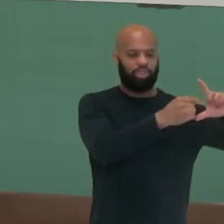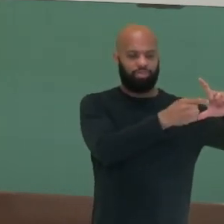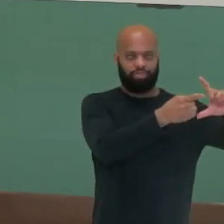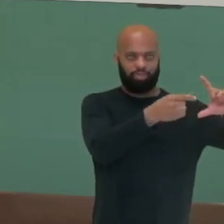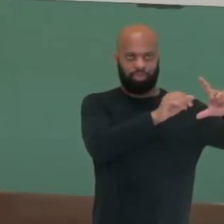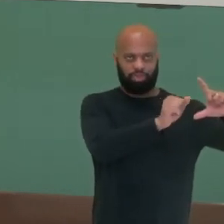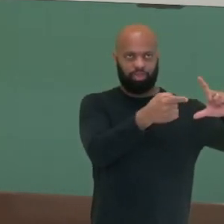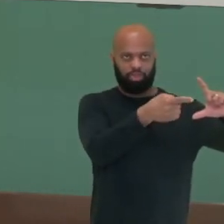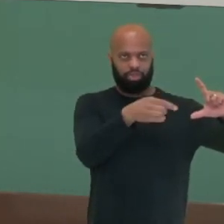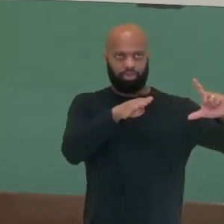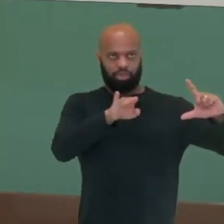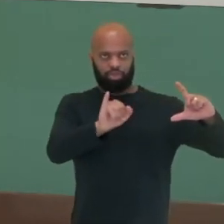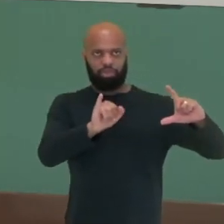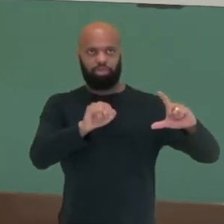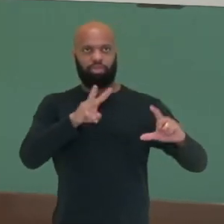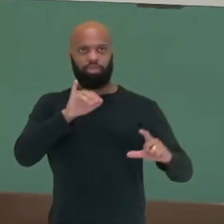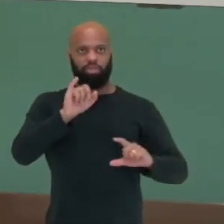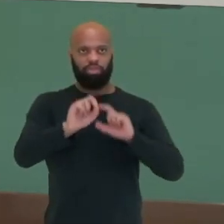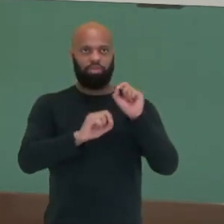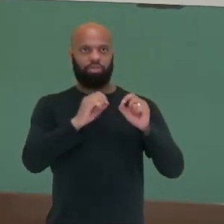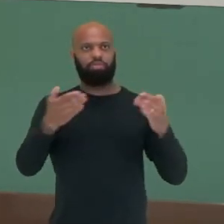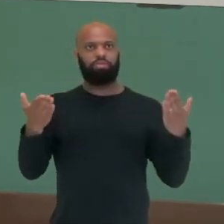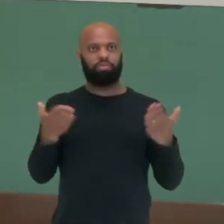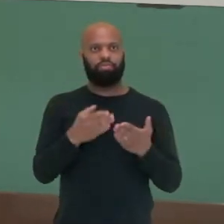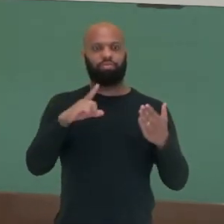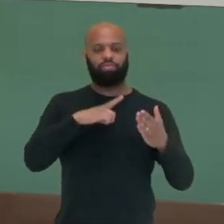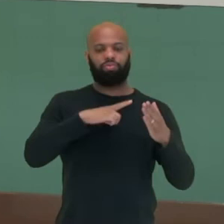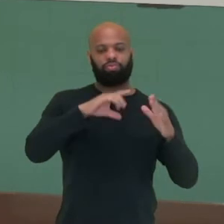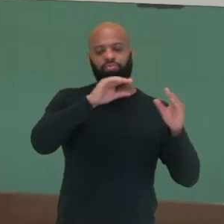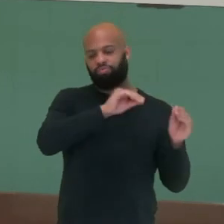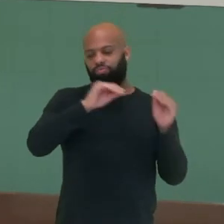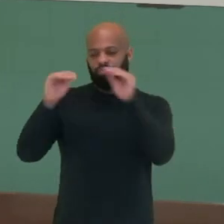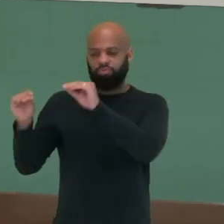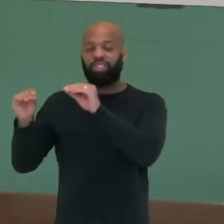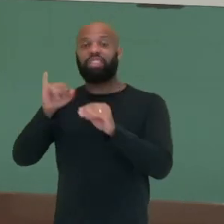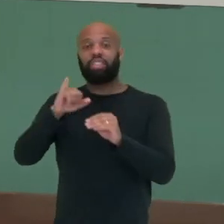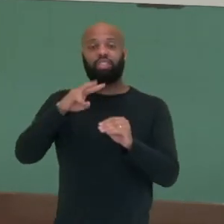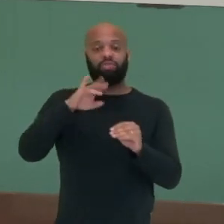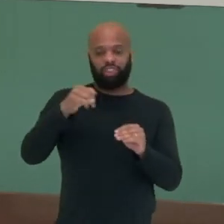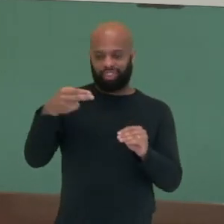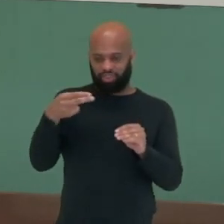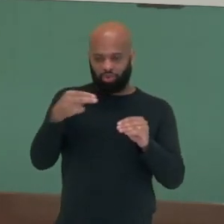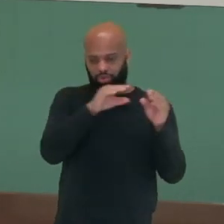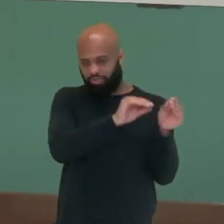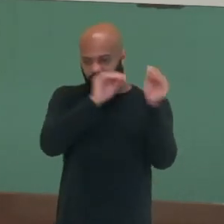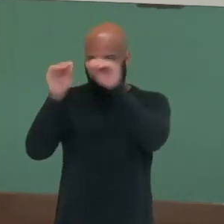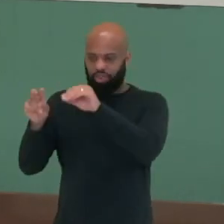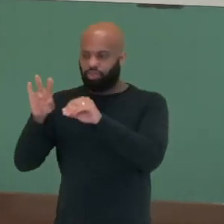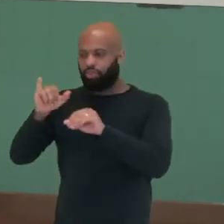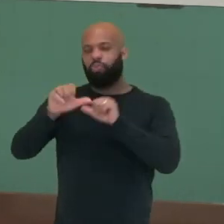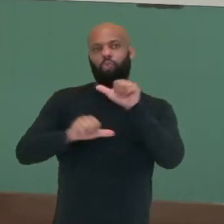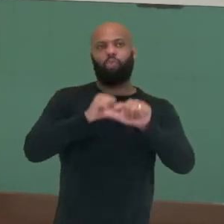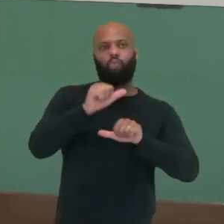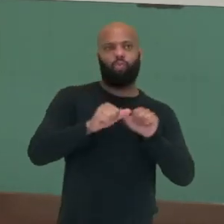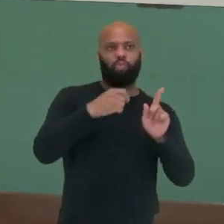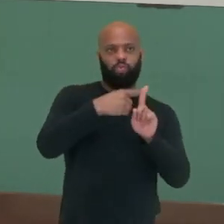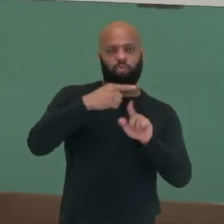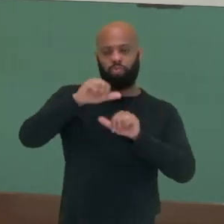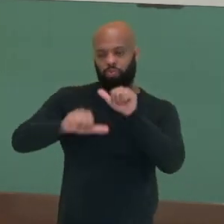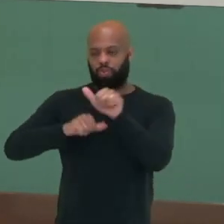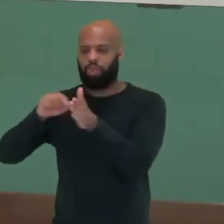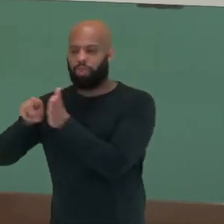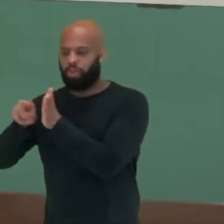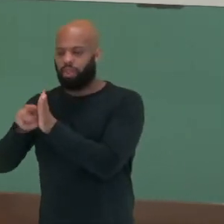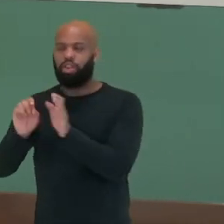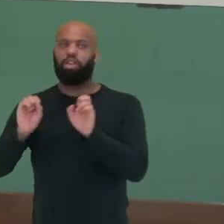da igualdade, ou seja, a gente vai ter que trocar os sinais deste valor aqui, ou seja, vai ser o